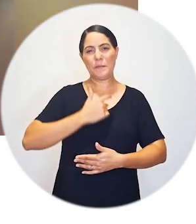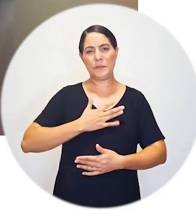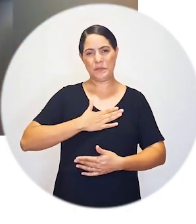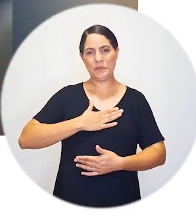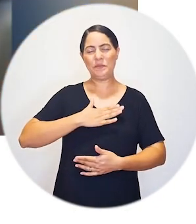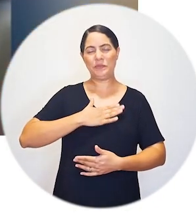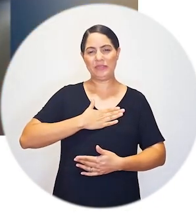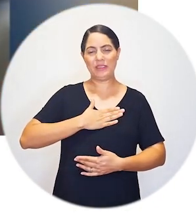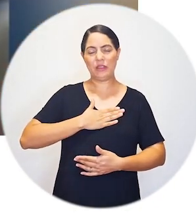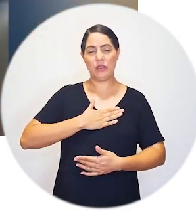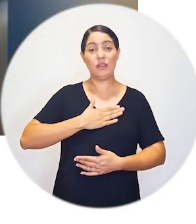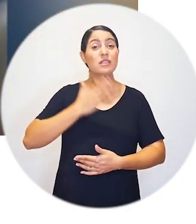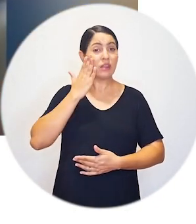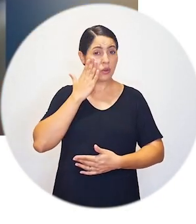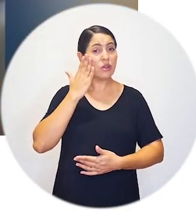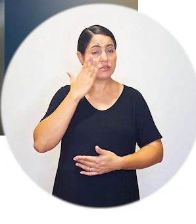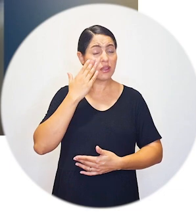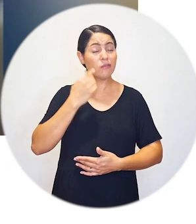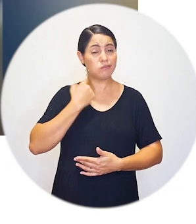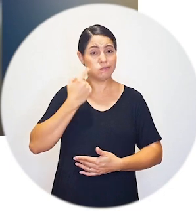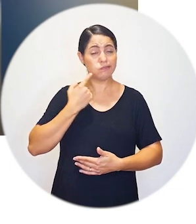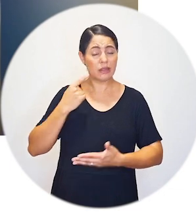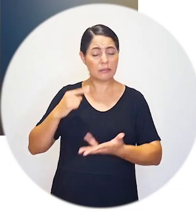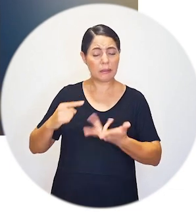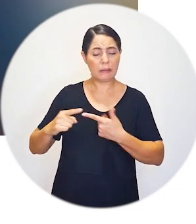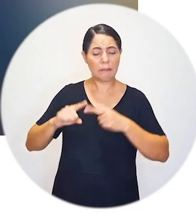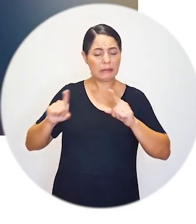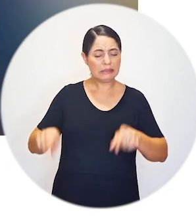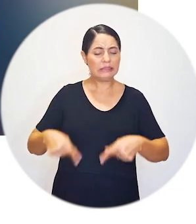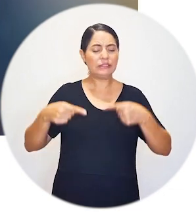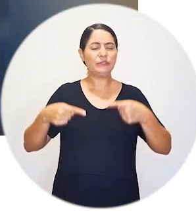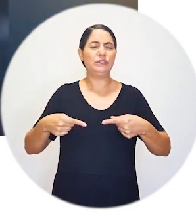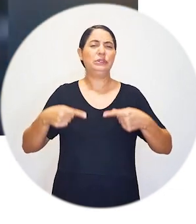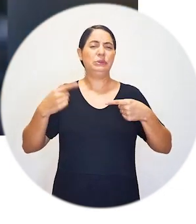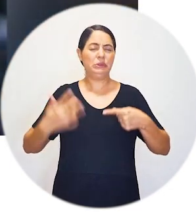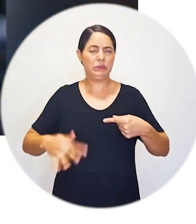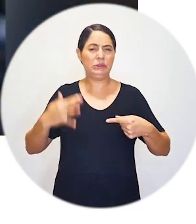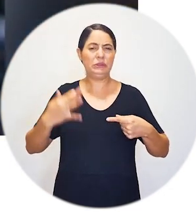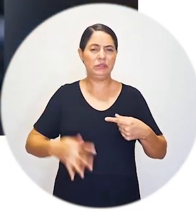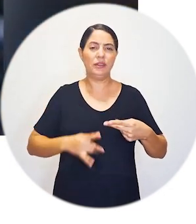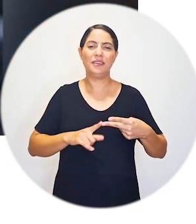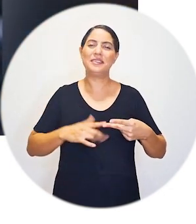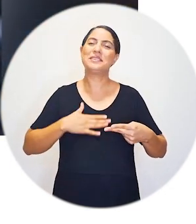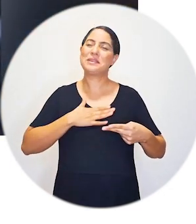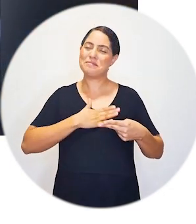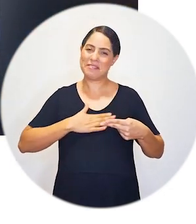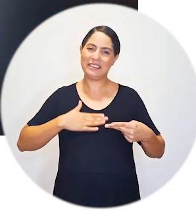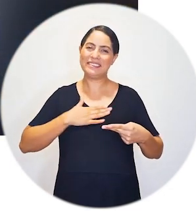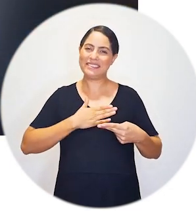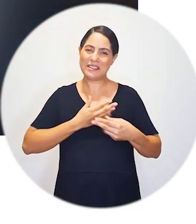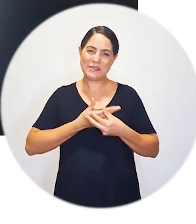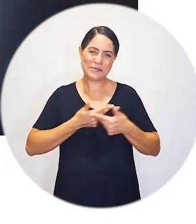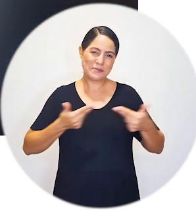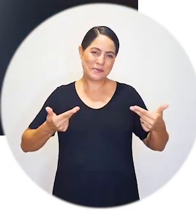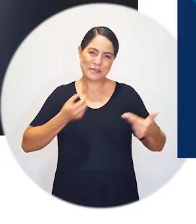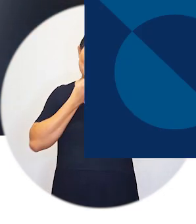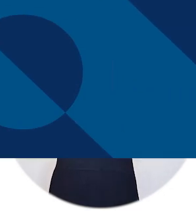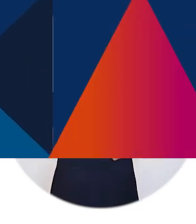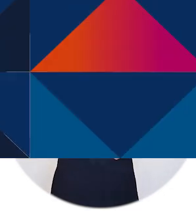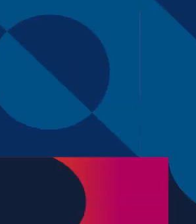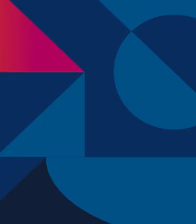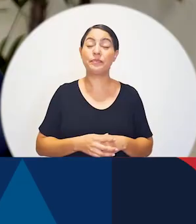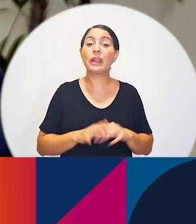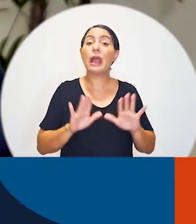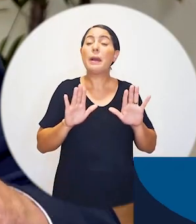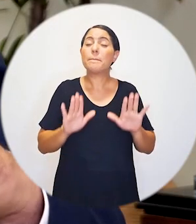e sabendo quais são as dores da advocacia e também as suas delícias. O mais